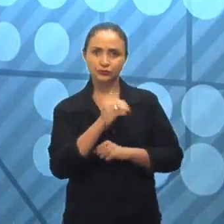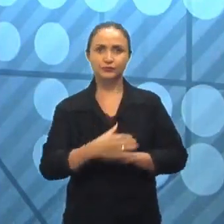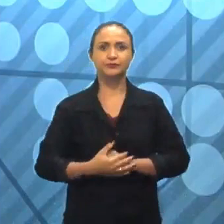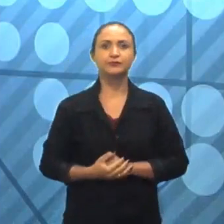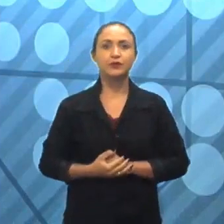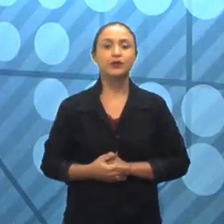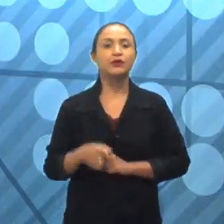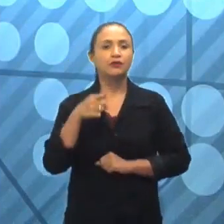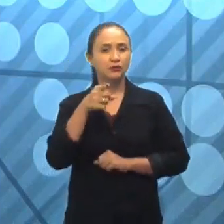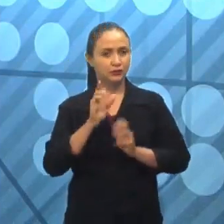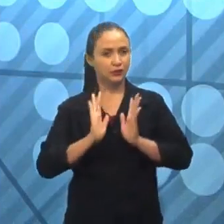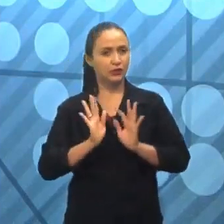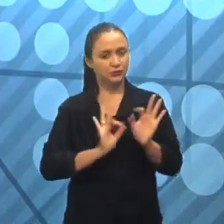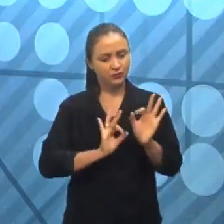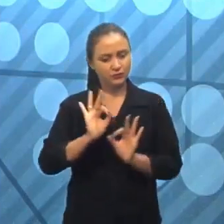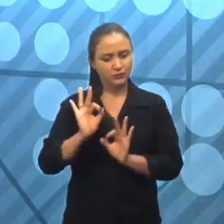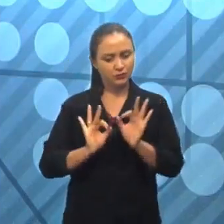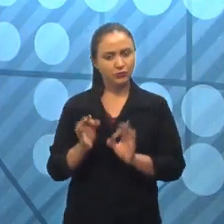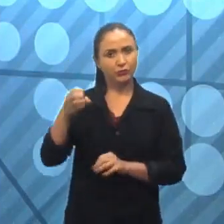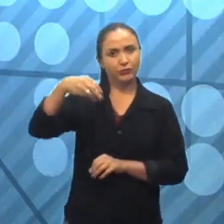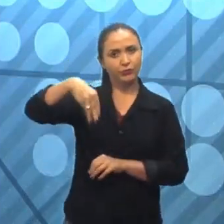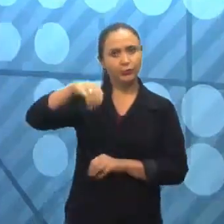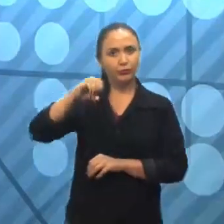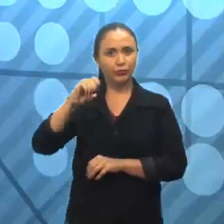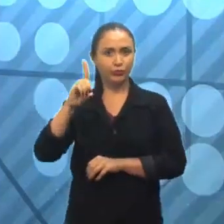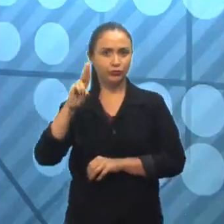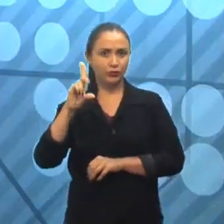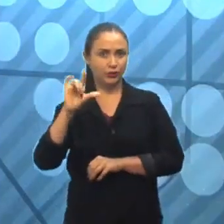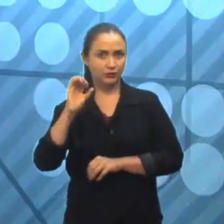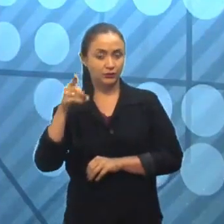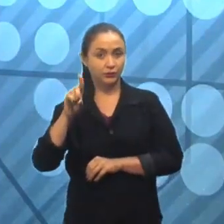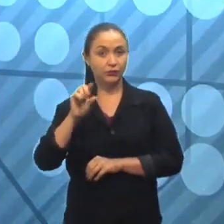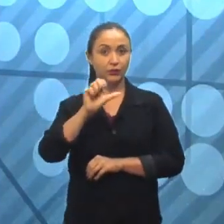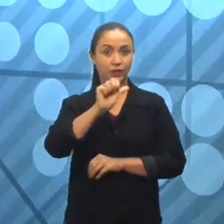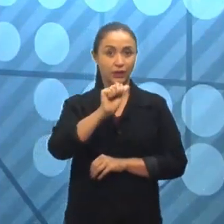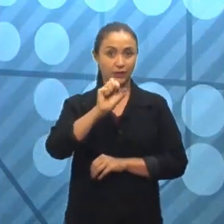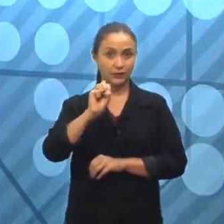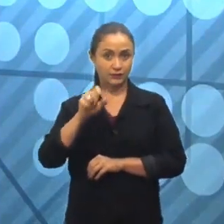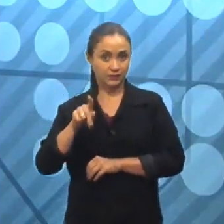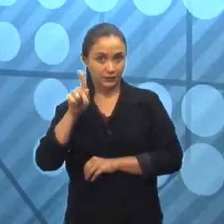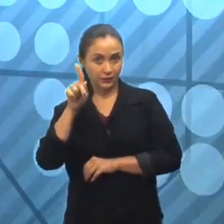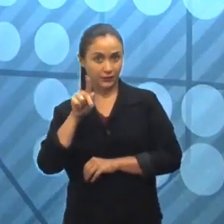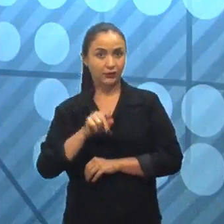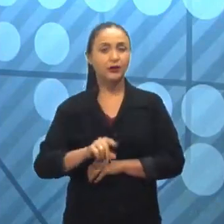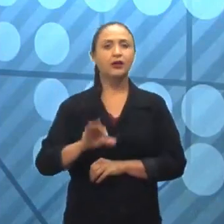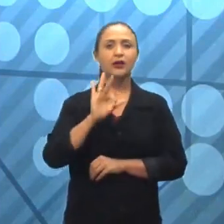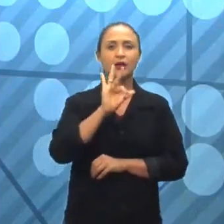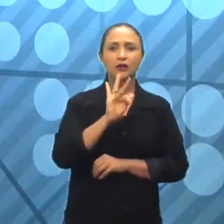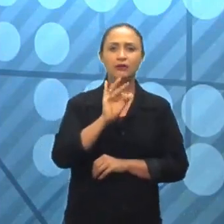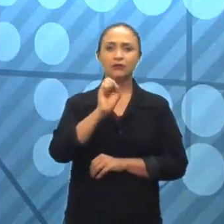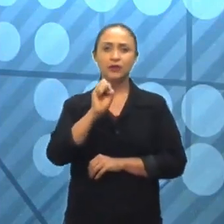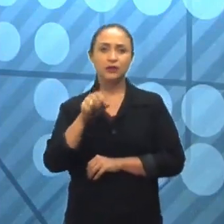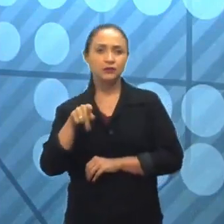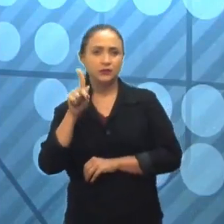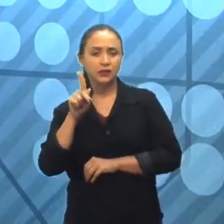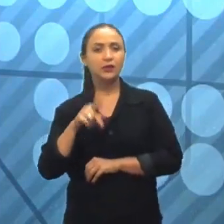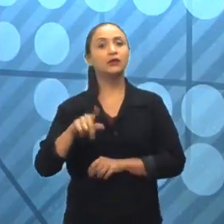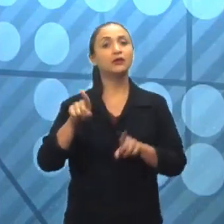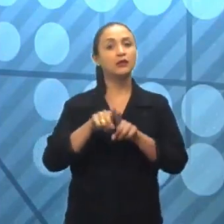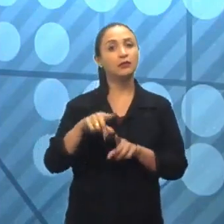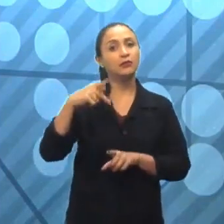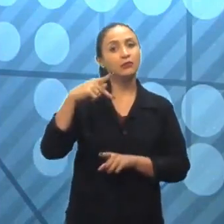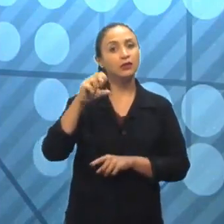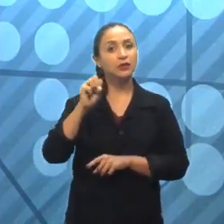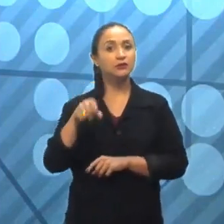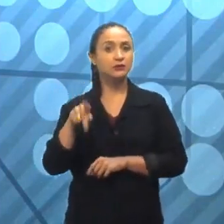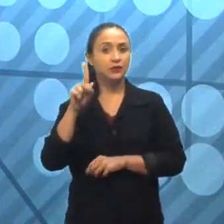Então, você simulou a modulação ASK, você simulou a modulação FSK e a modulação PSK.